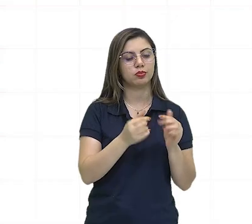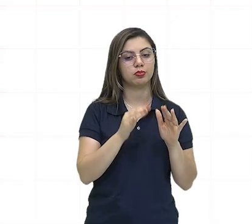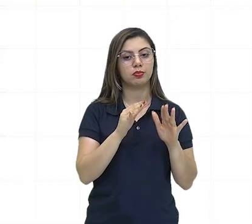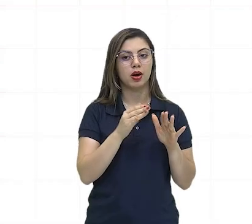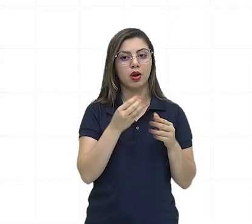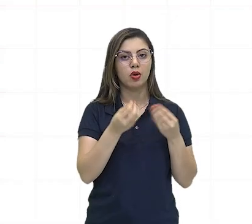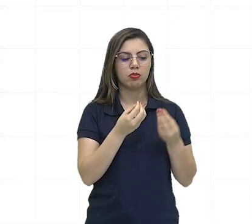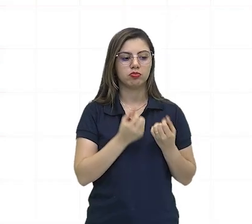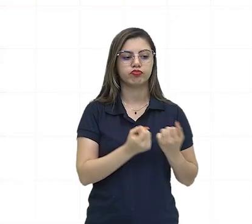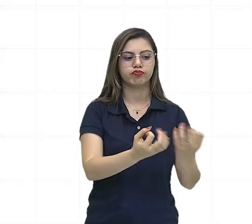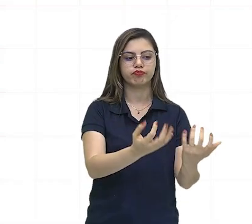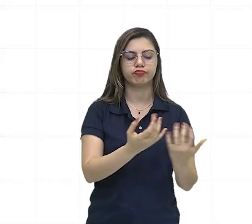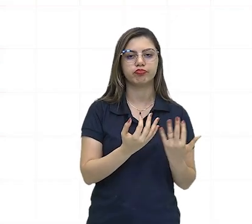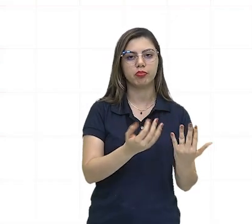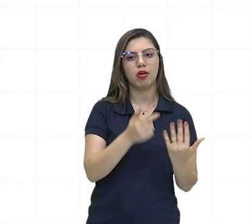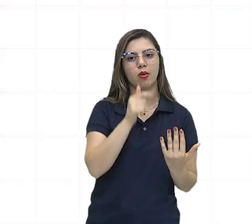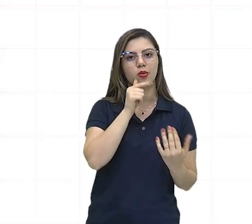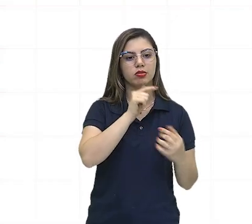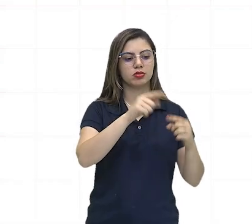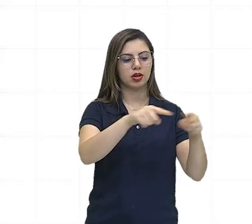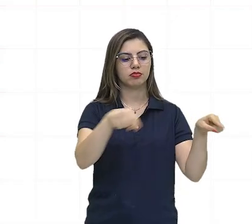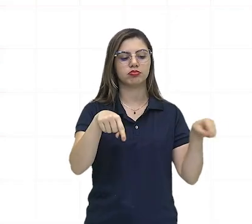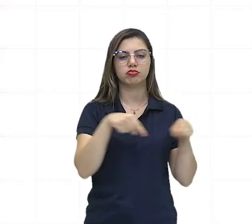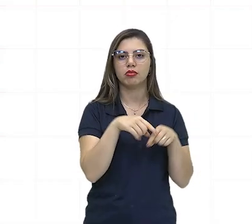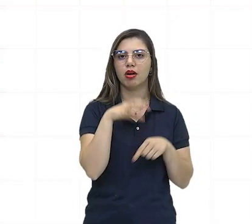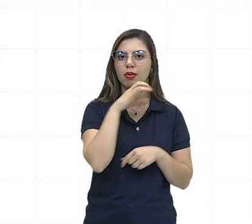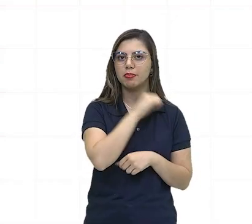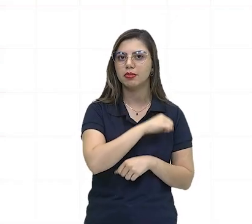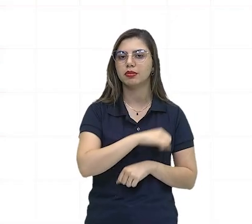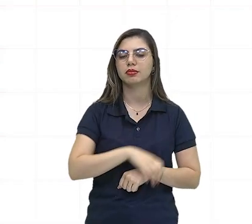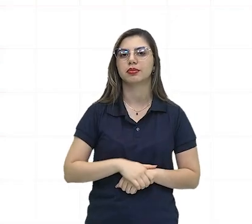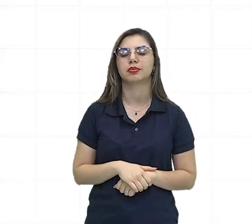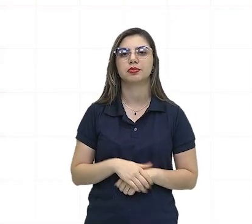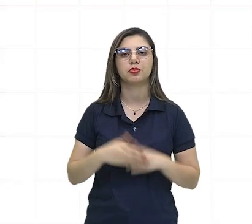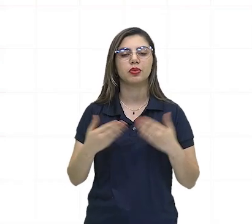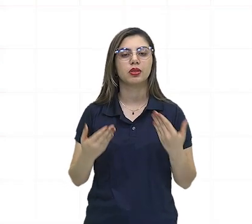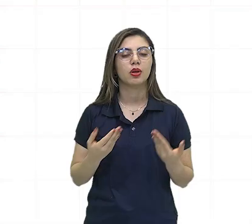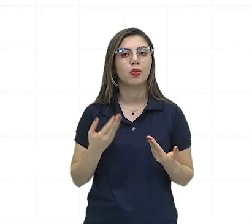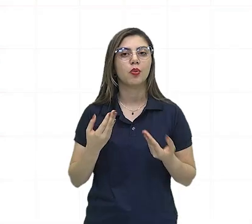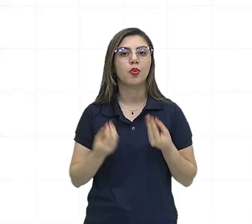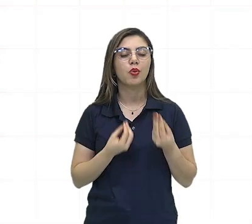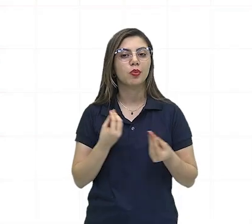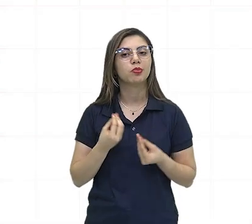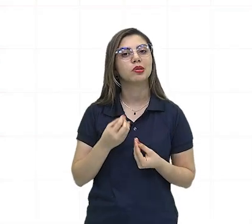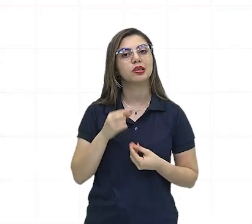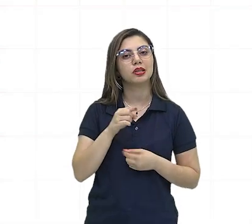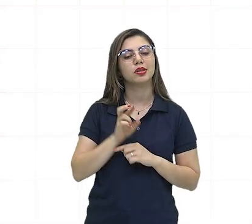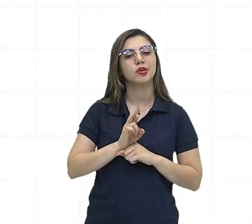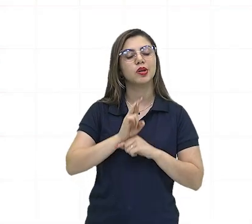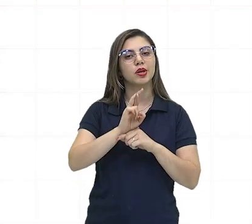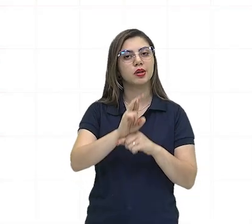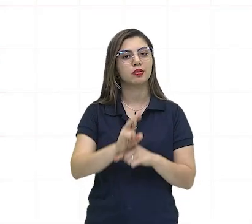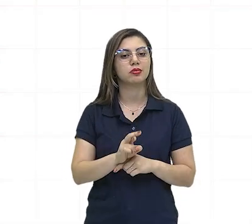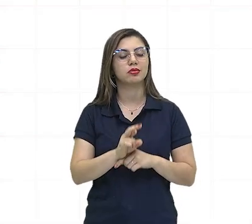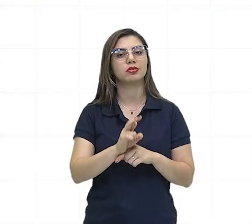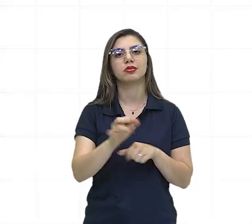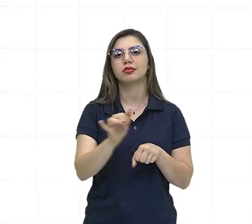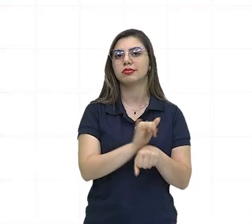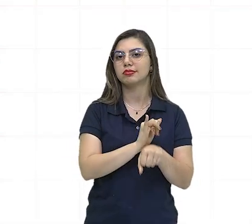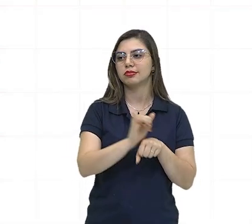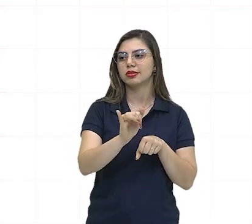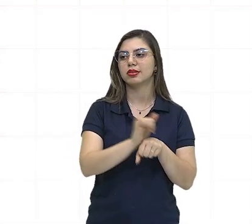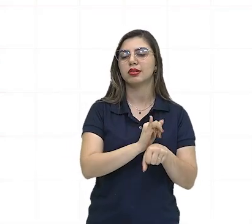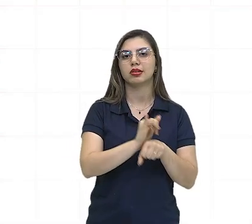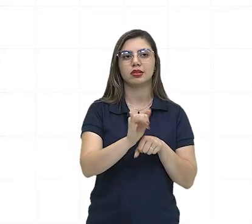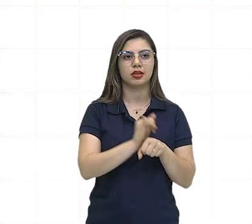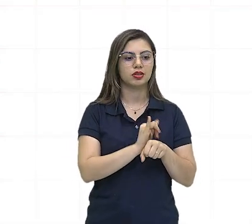a produção por unidade diária. Então, ele vai fazer o uso de recursos e práticas